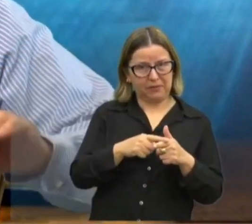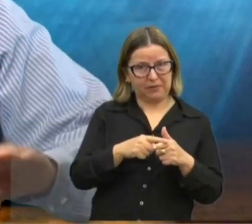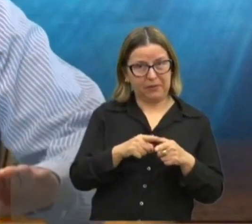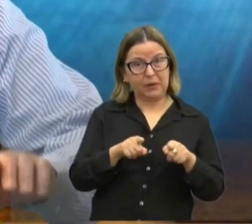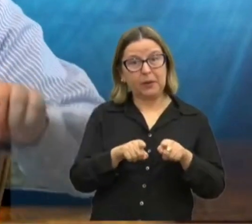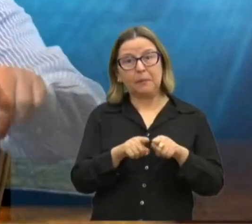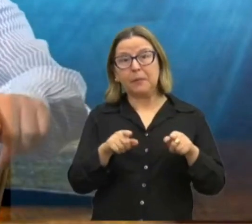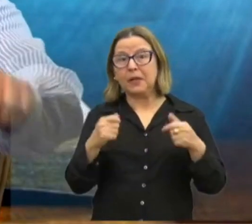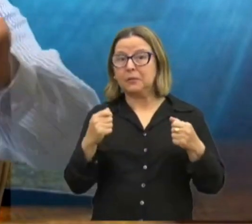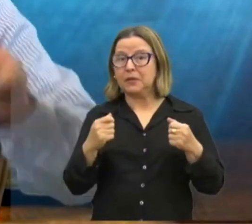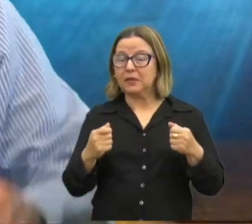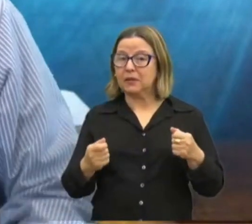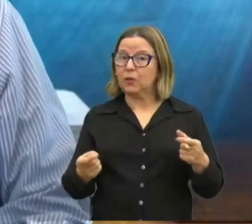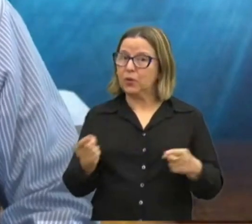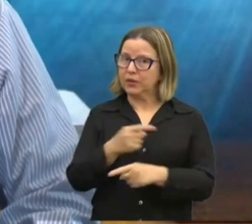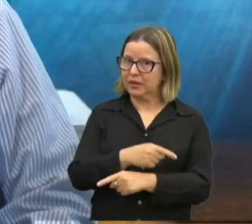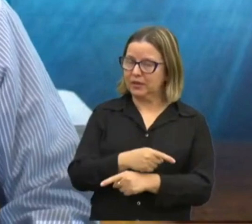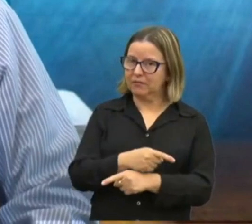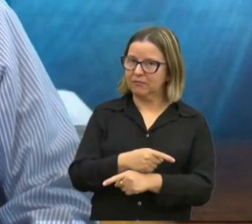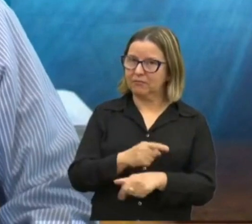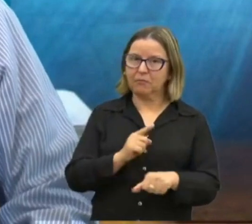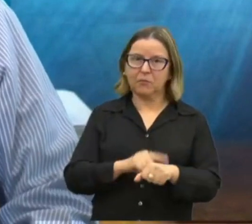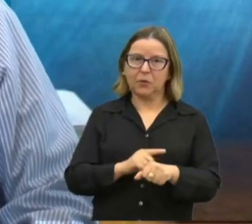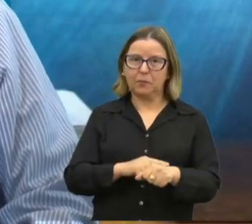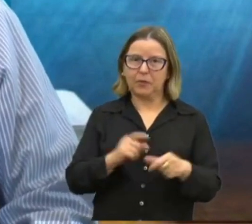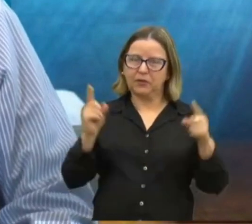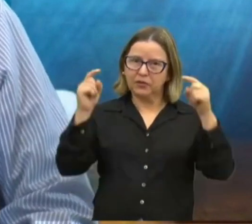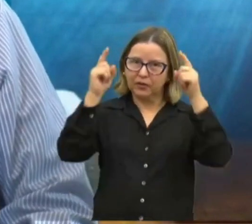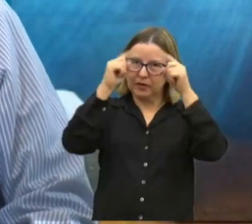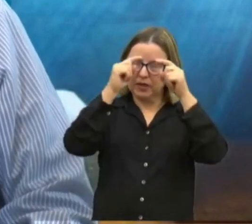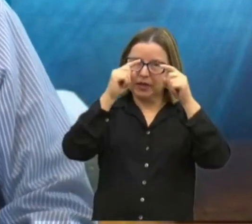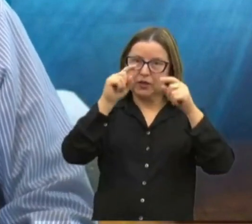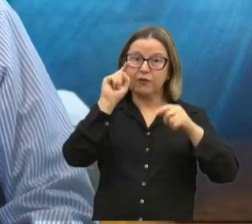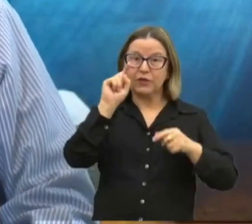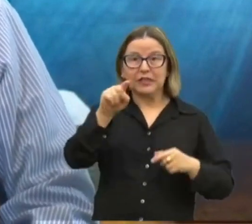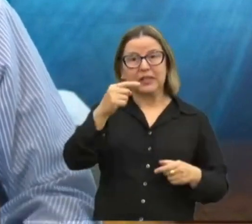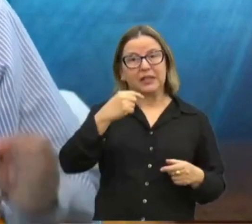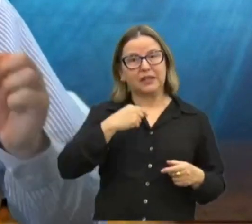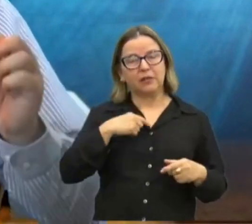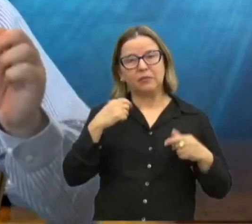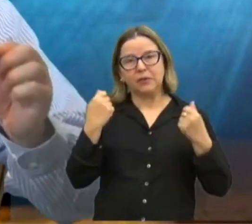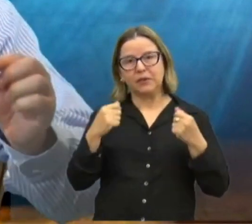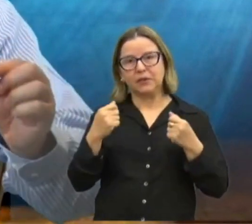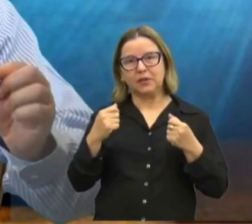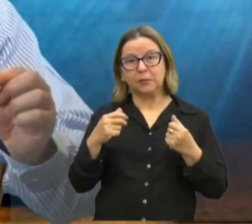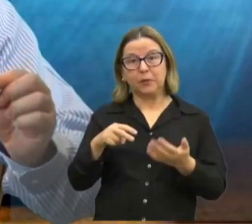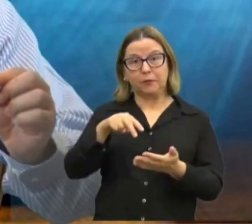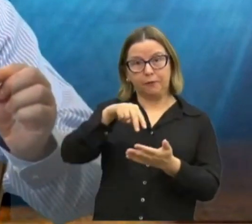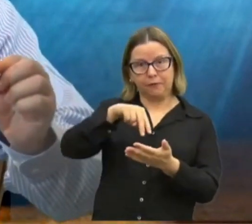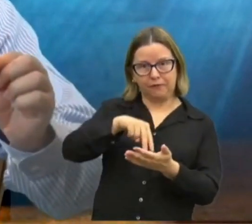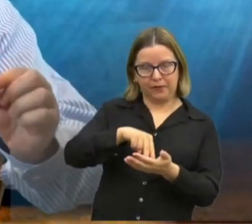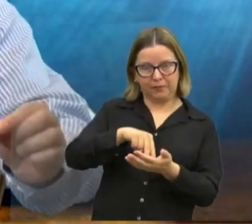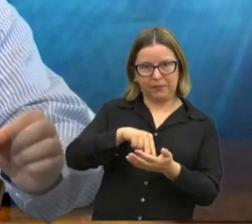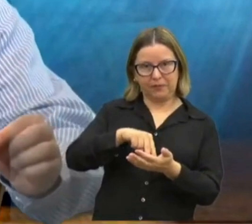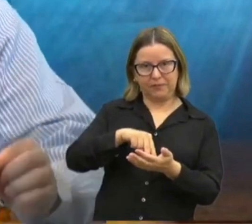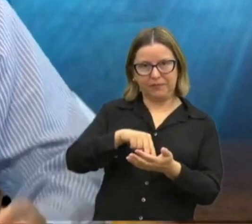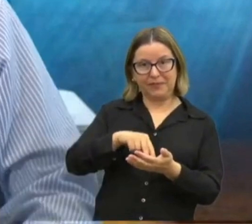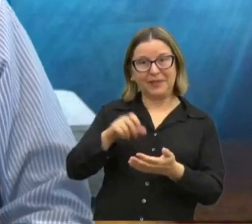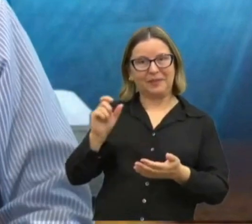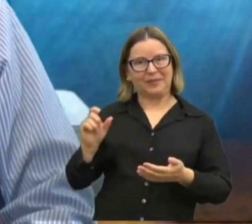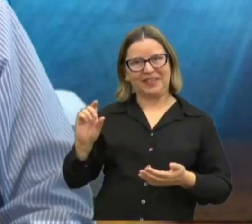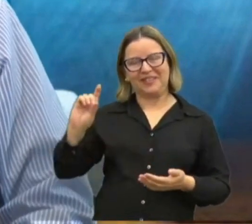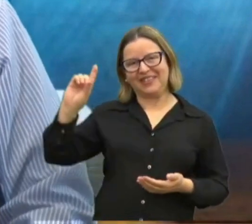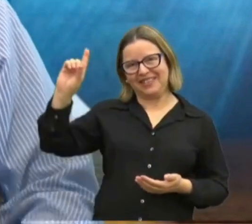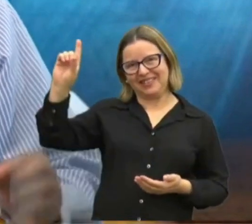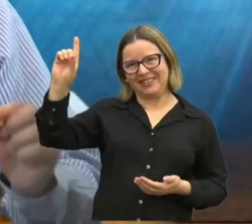contrário, na dificuldade é que você precisa, e eu também, fixarmos os olhos na